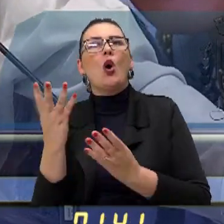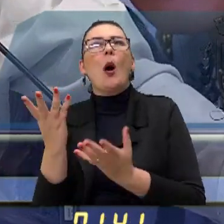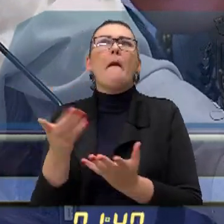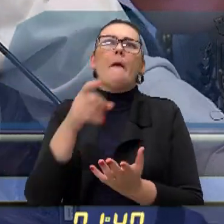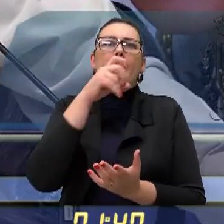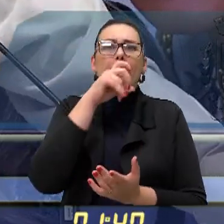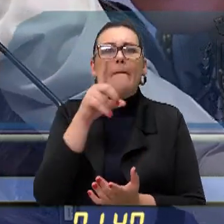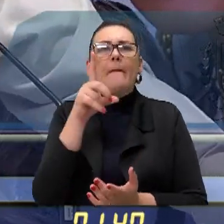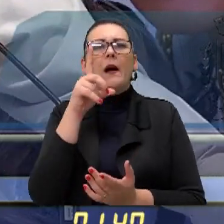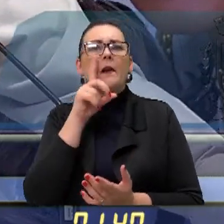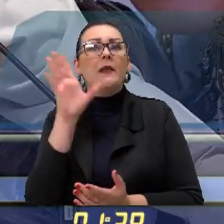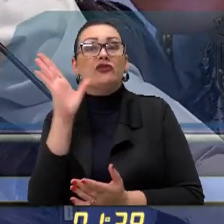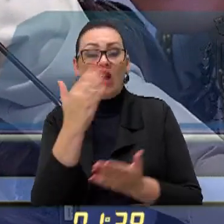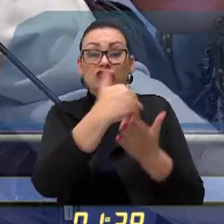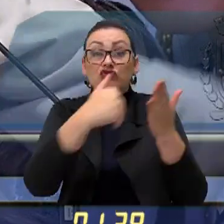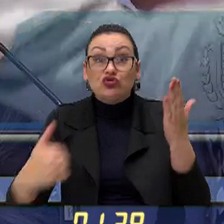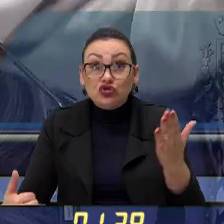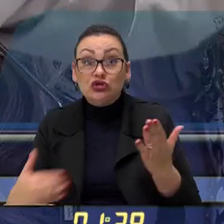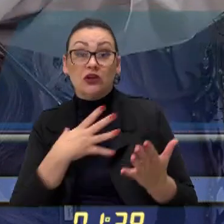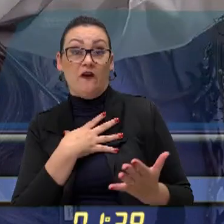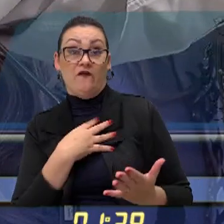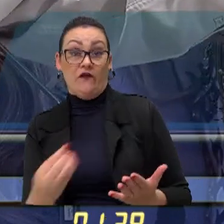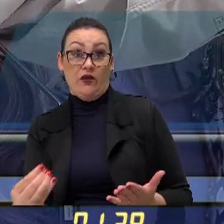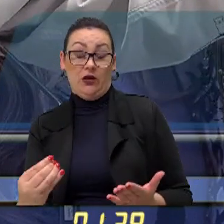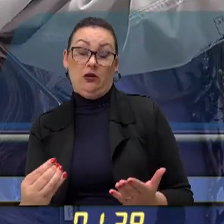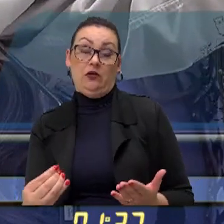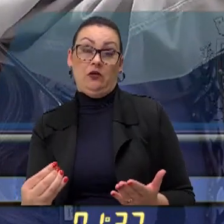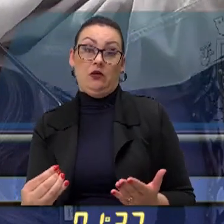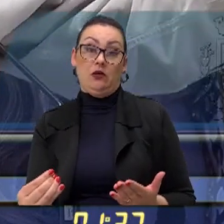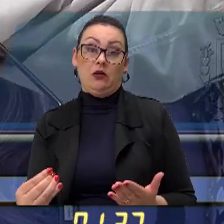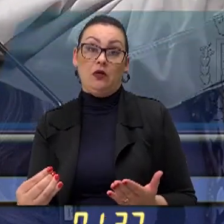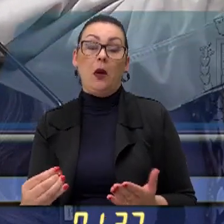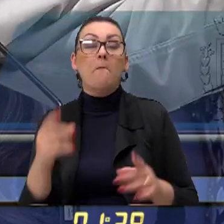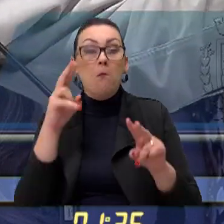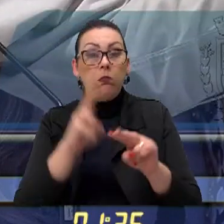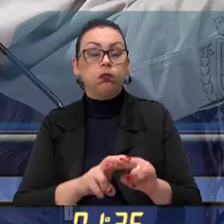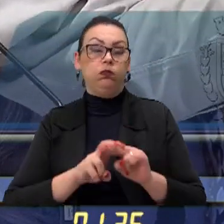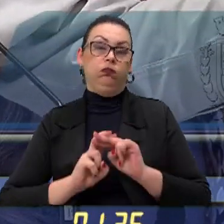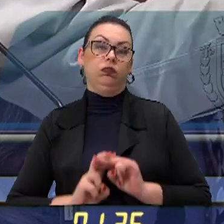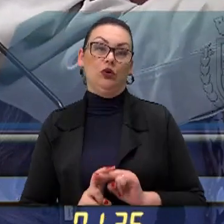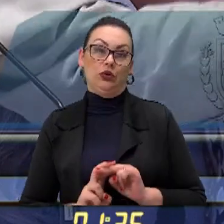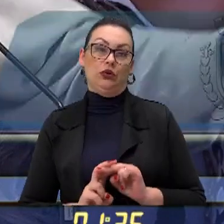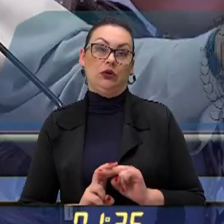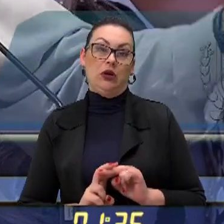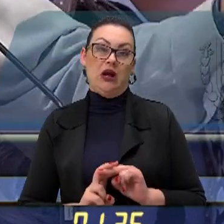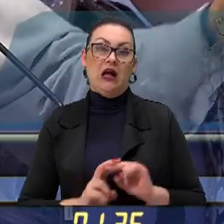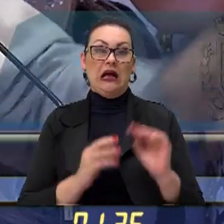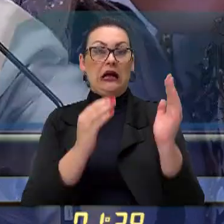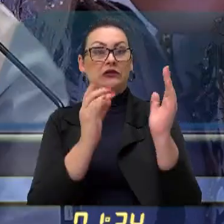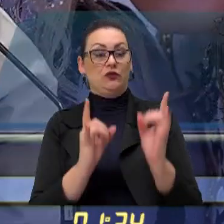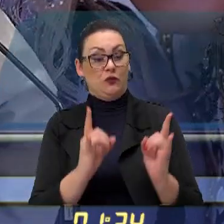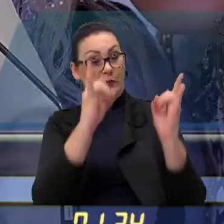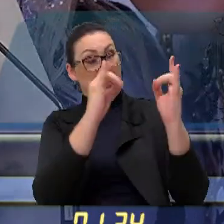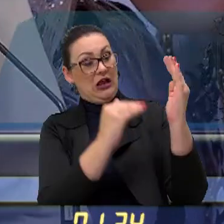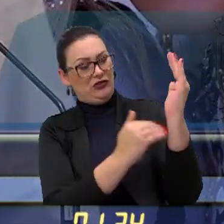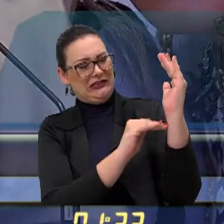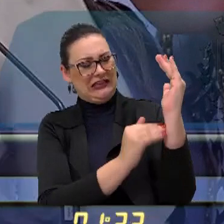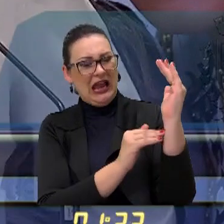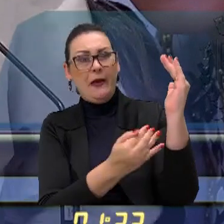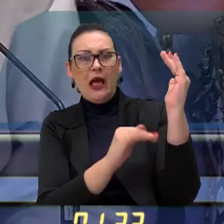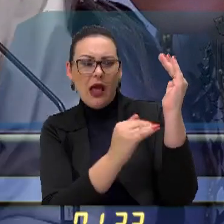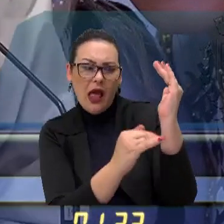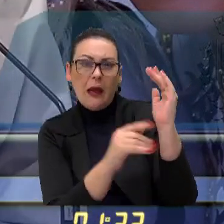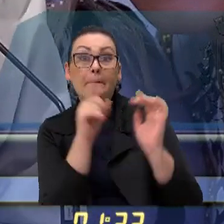pais, inclusive, retiraram seus filhos do José Mânica em função dessas rachaduras e do perigo